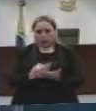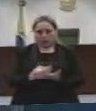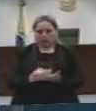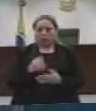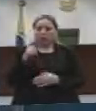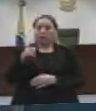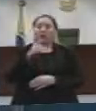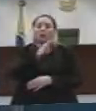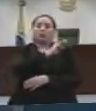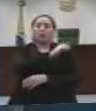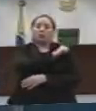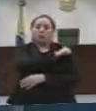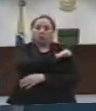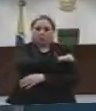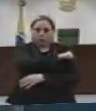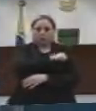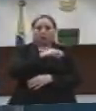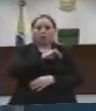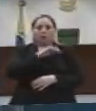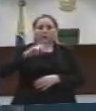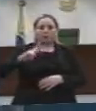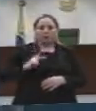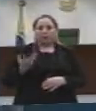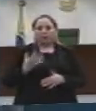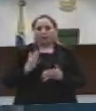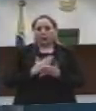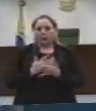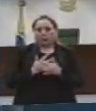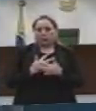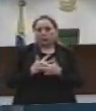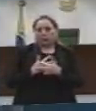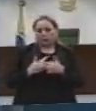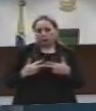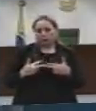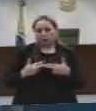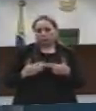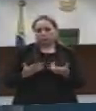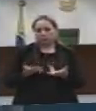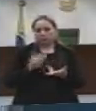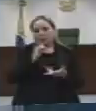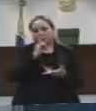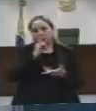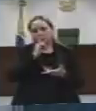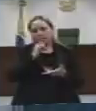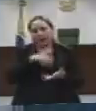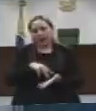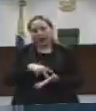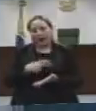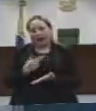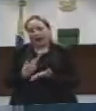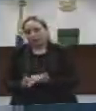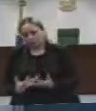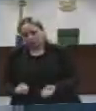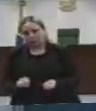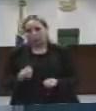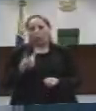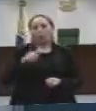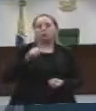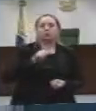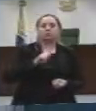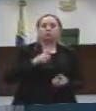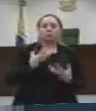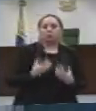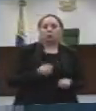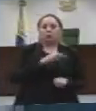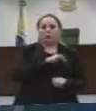Ministério Público quando quer algumas questões Ele toma Vertentes e que pena que em outras ele não toma eu tenho dito isso em vários encontros Procuradores aqui presentes aquilo que